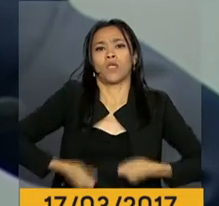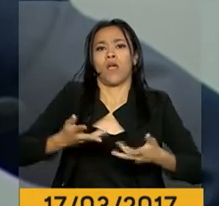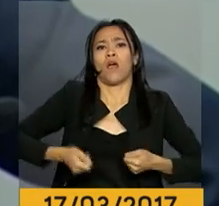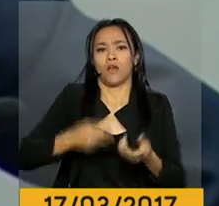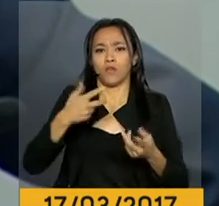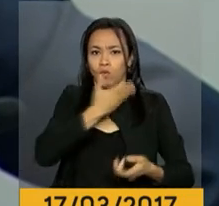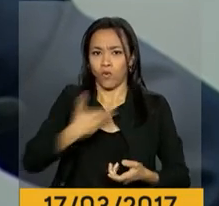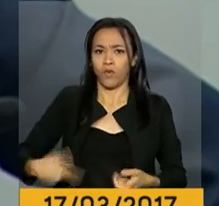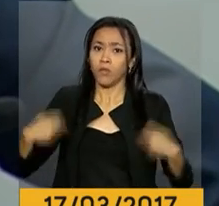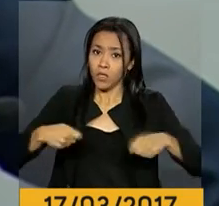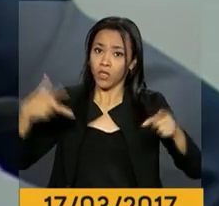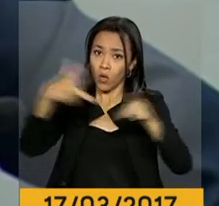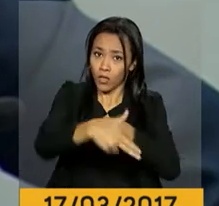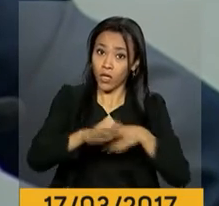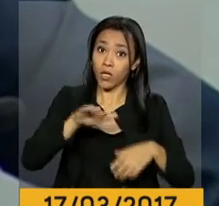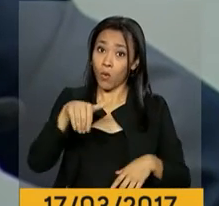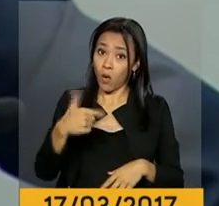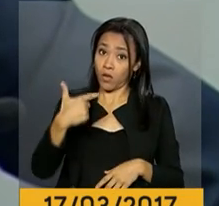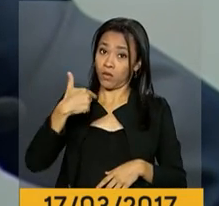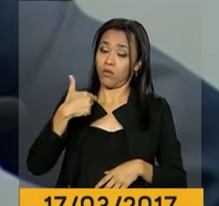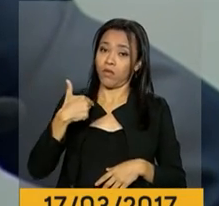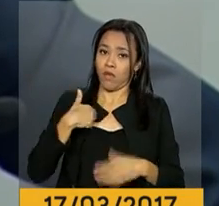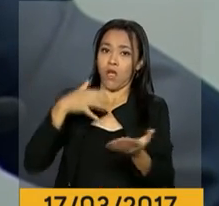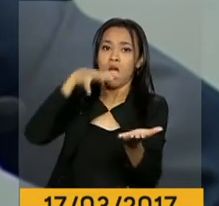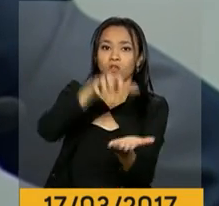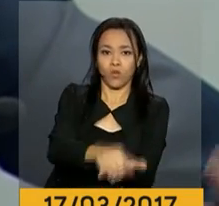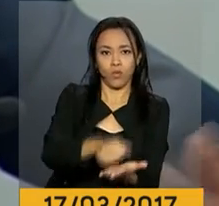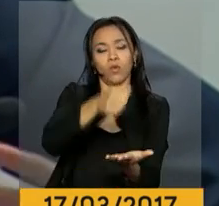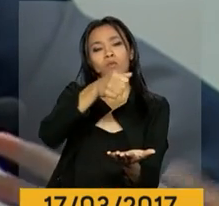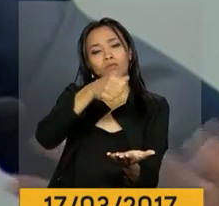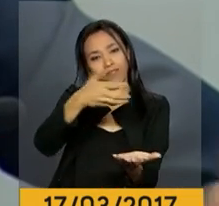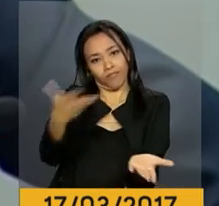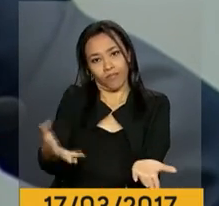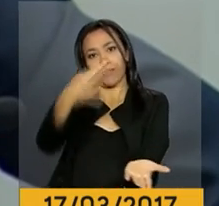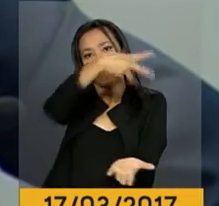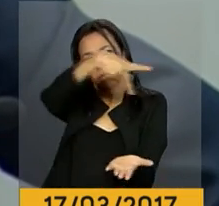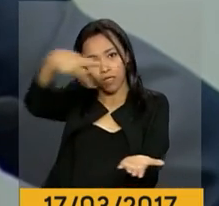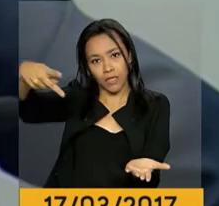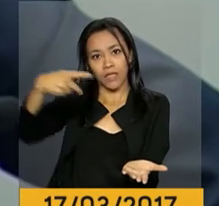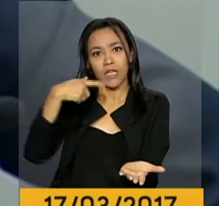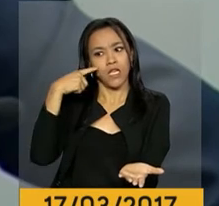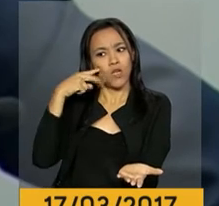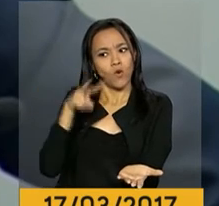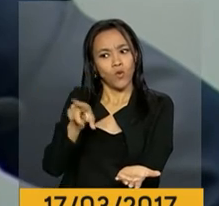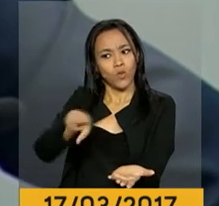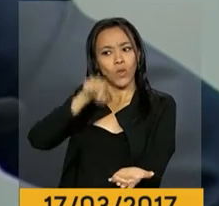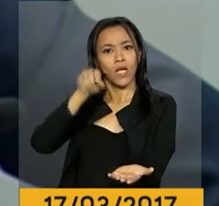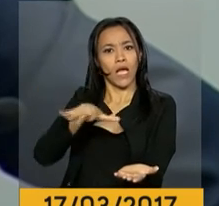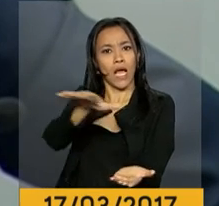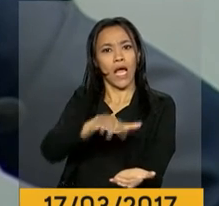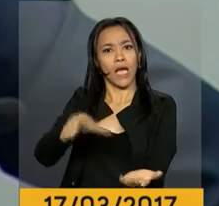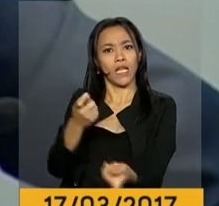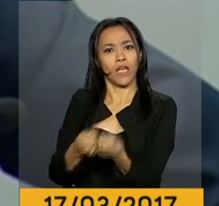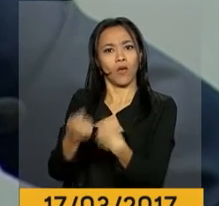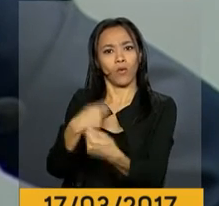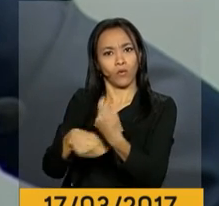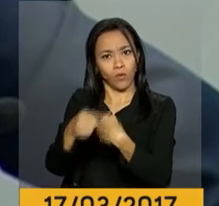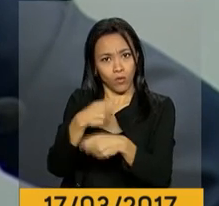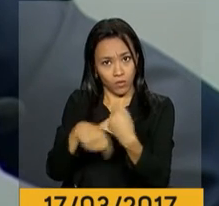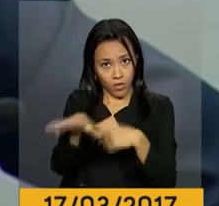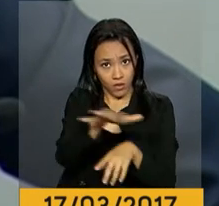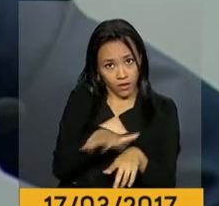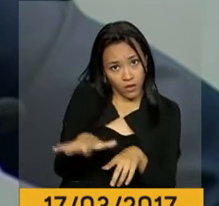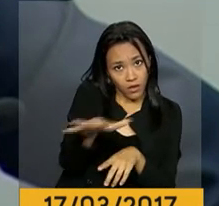nós chegamos ao governo, a área econômica, eu tive sorte na escolha da área econômica, entre os quais se inclui o Guardia, né? Mas toda a